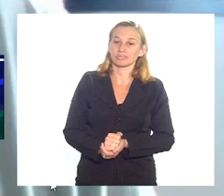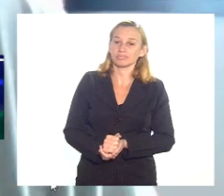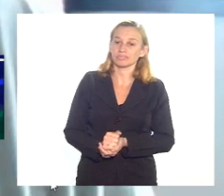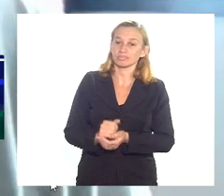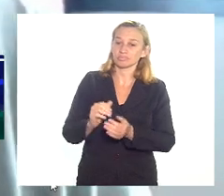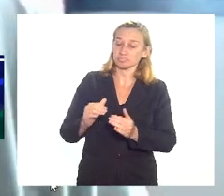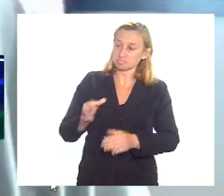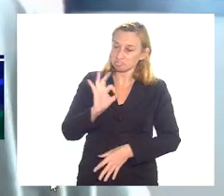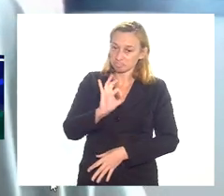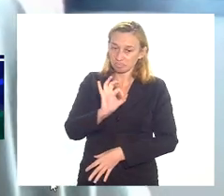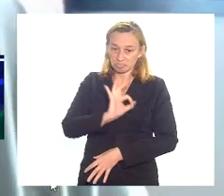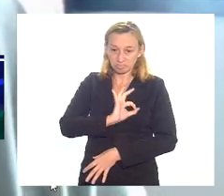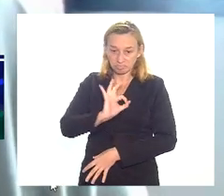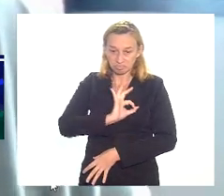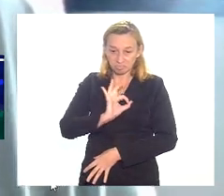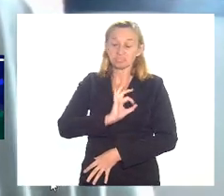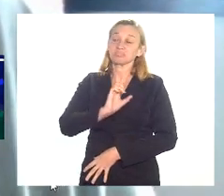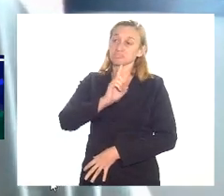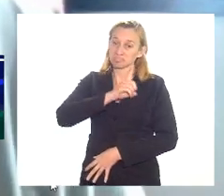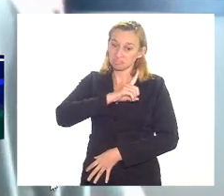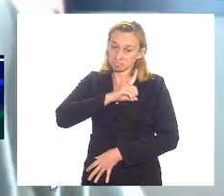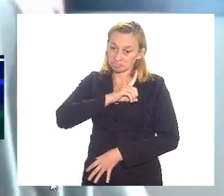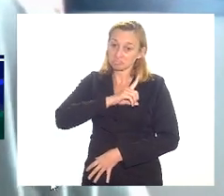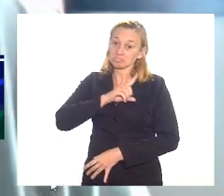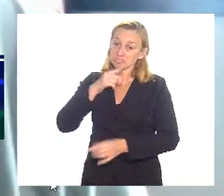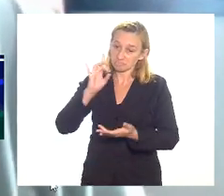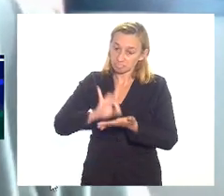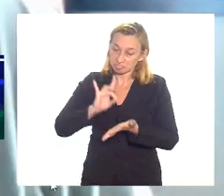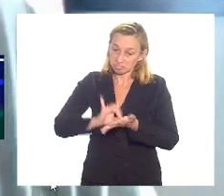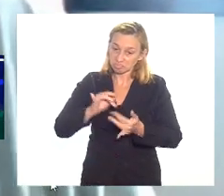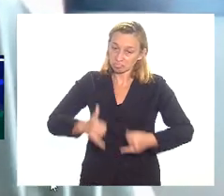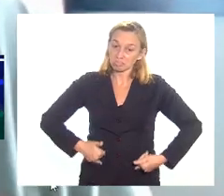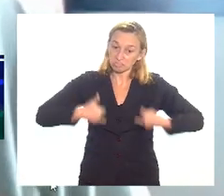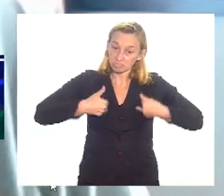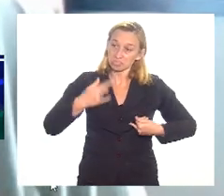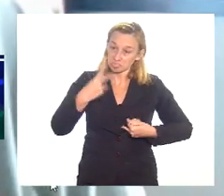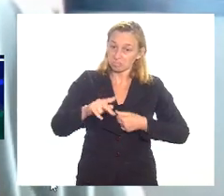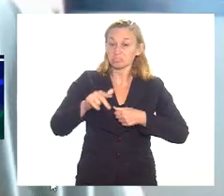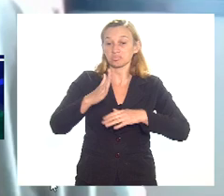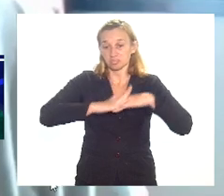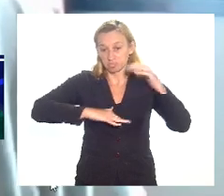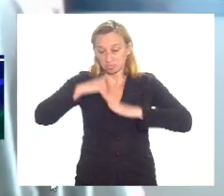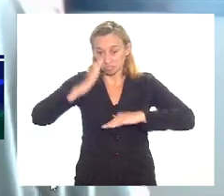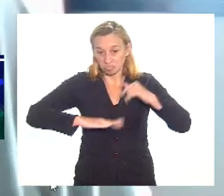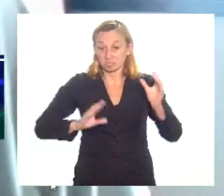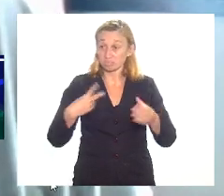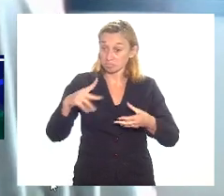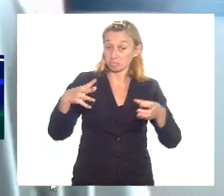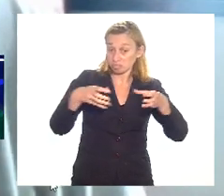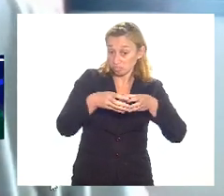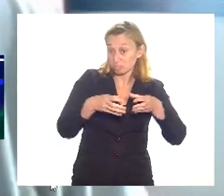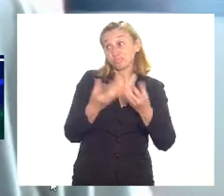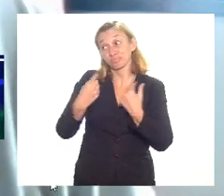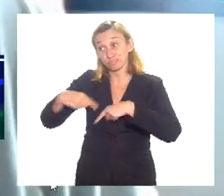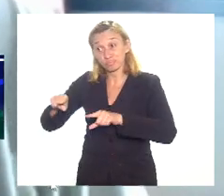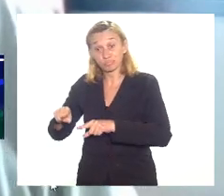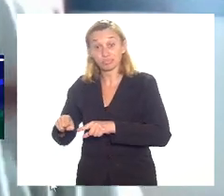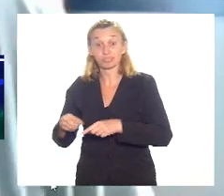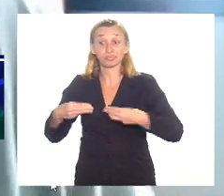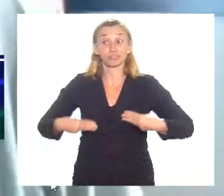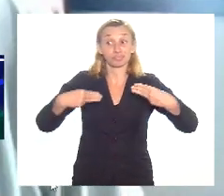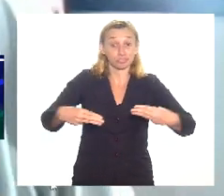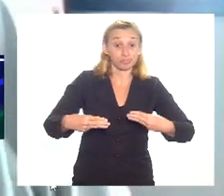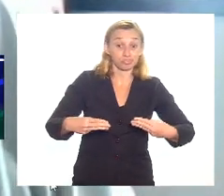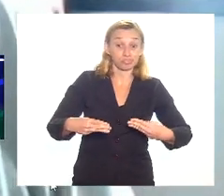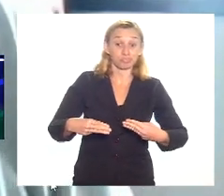um bravo policial, um bravo delegado que honra a sua profissão e a sua corporação. Ao contrário de um ministro que